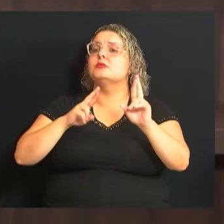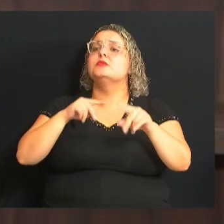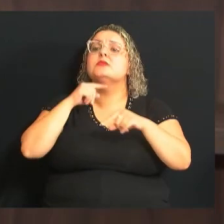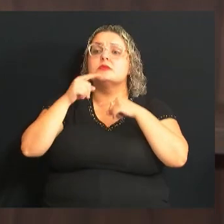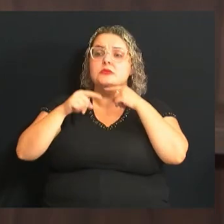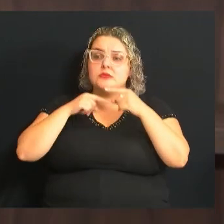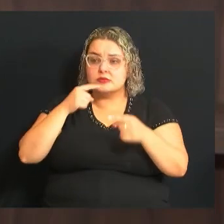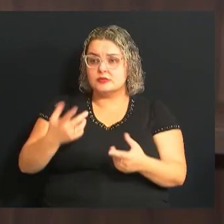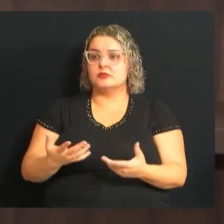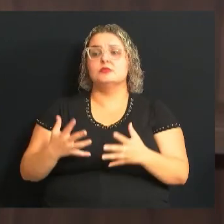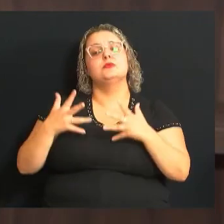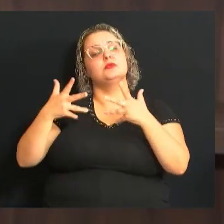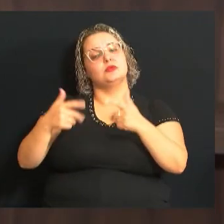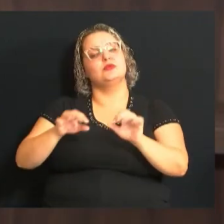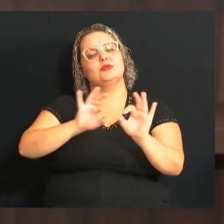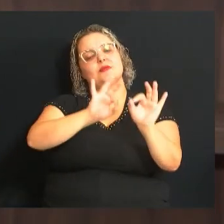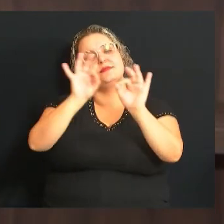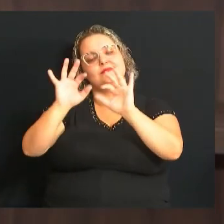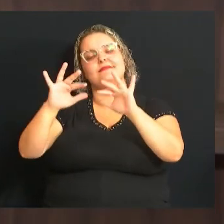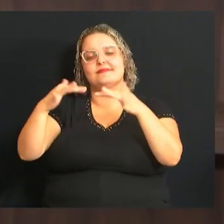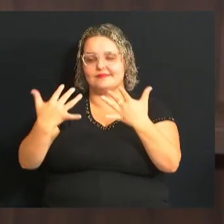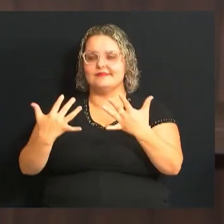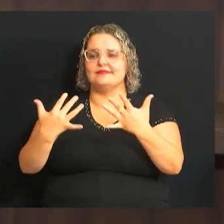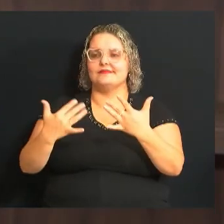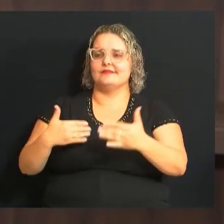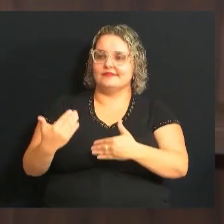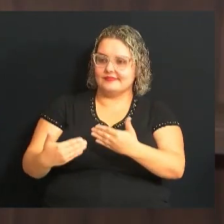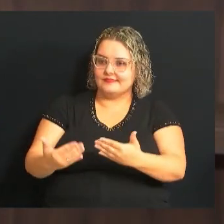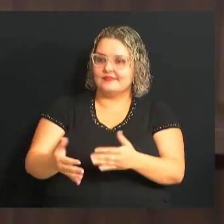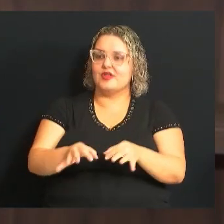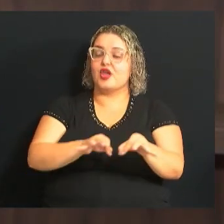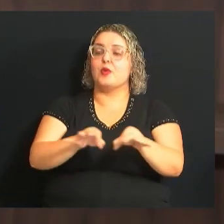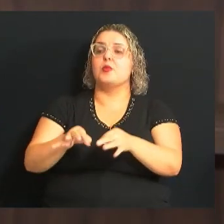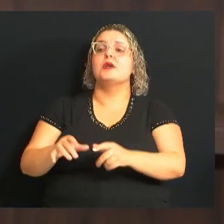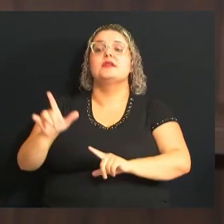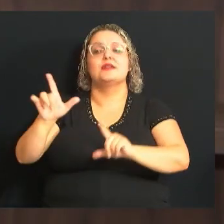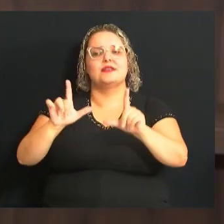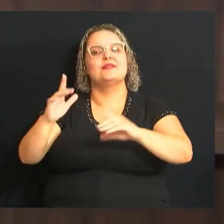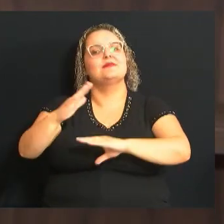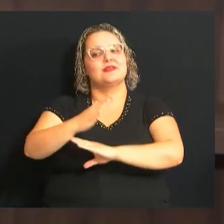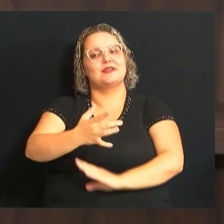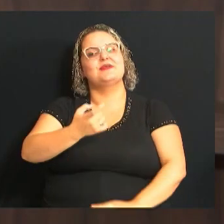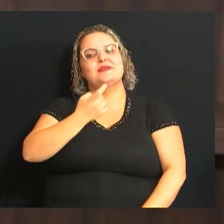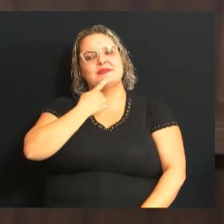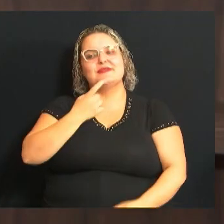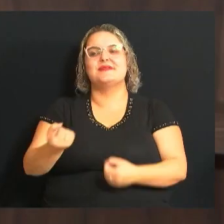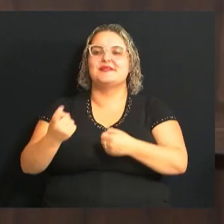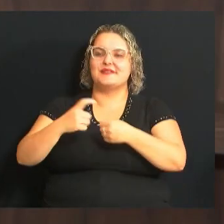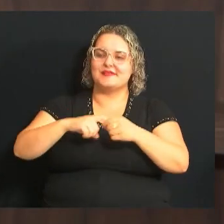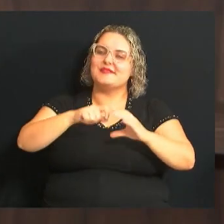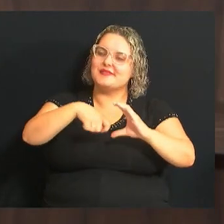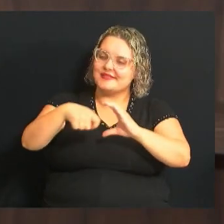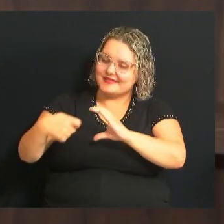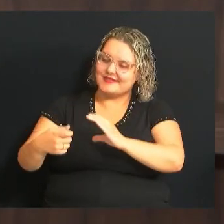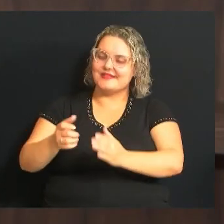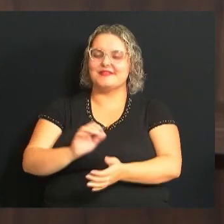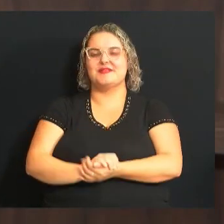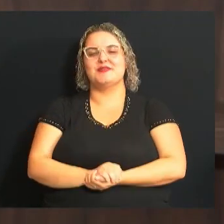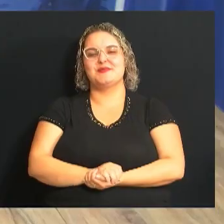dúvidas do nosso telespectador que está acompanhando aí a programação da TV Câmara Campinas. E eu volto com você nos